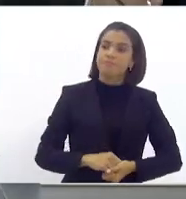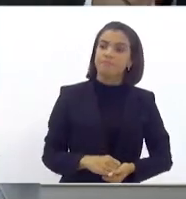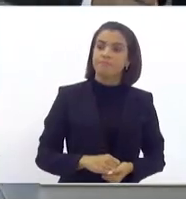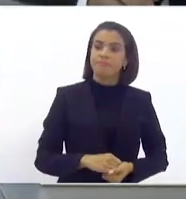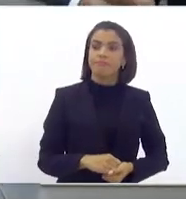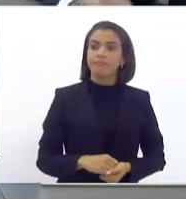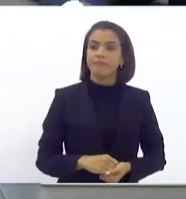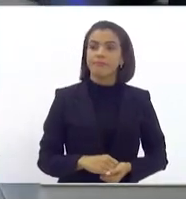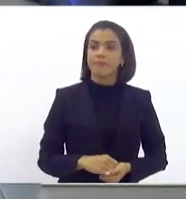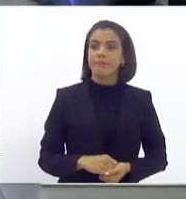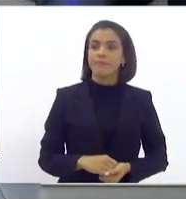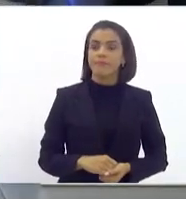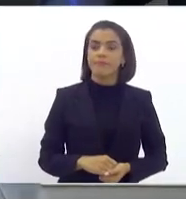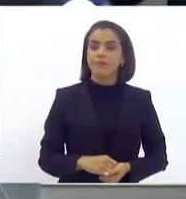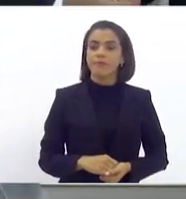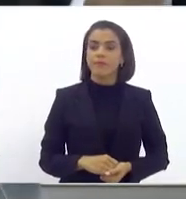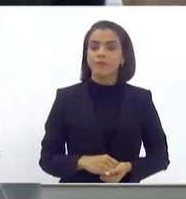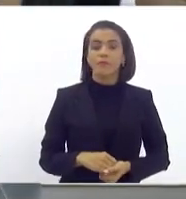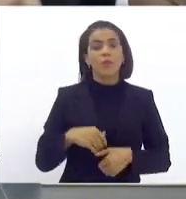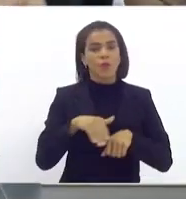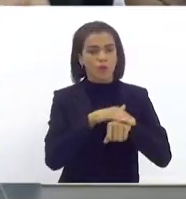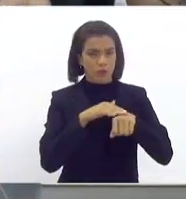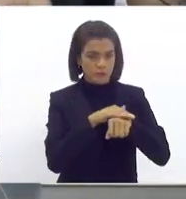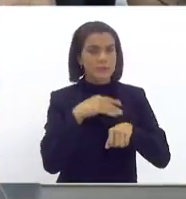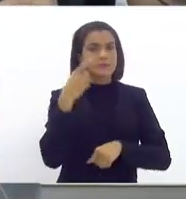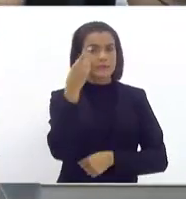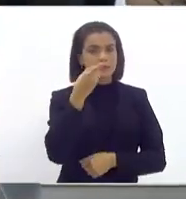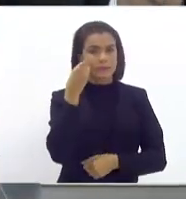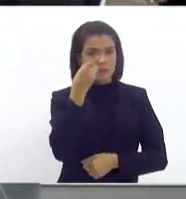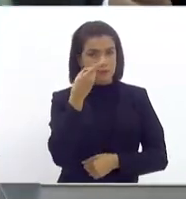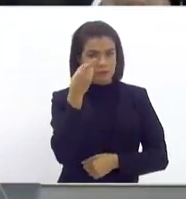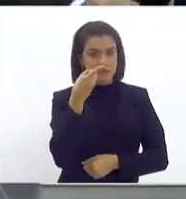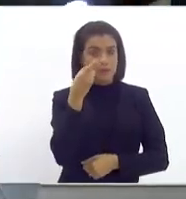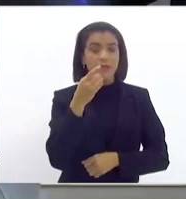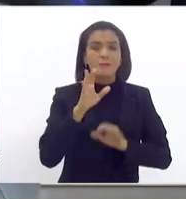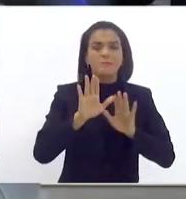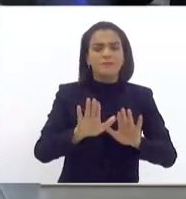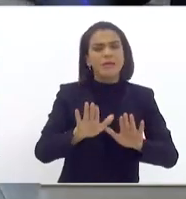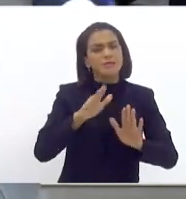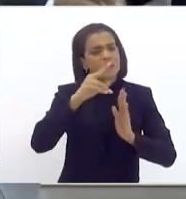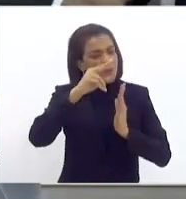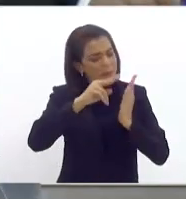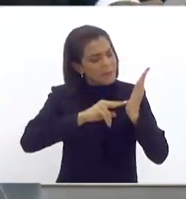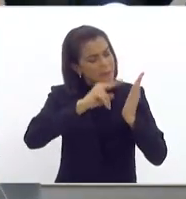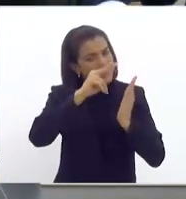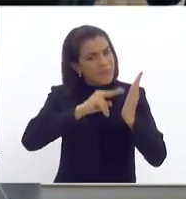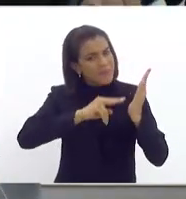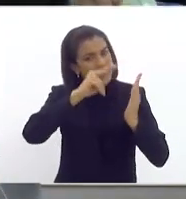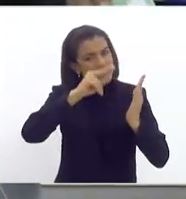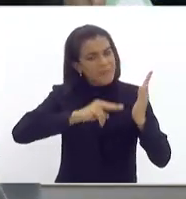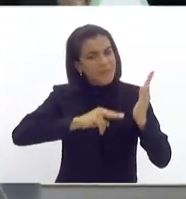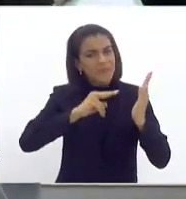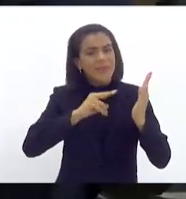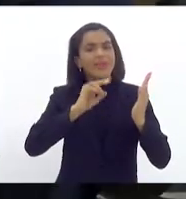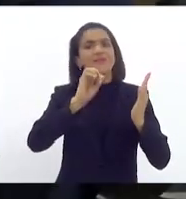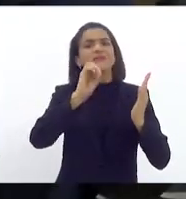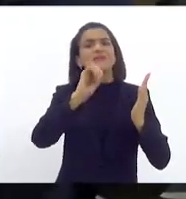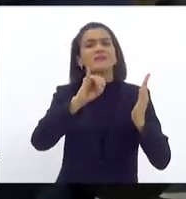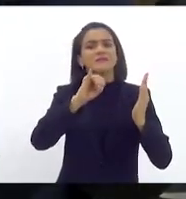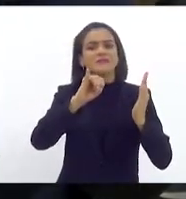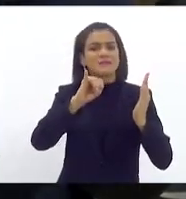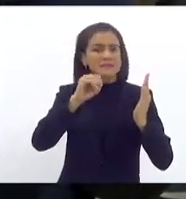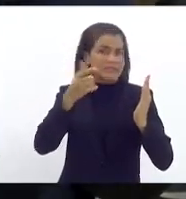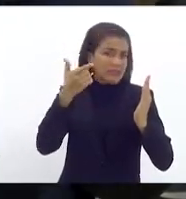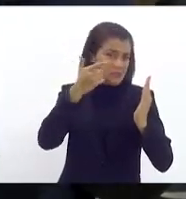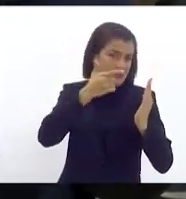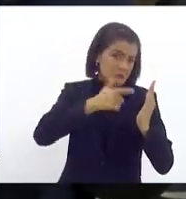sequência, abre a discussão. Com o deputado, mas eu estou olhando aqui, se colocar em plenário e a gente